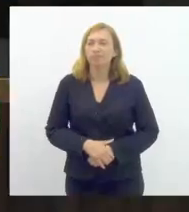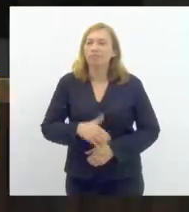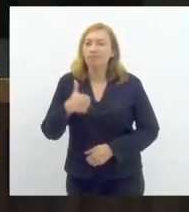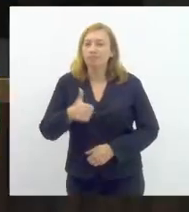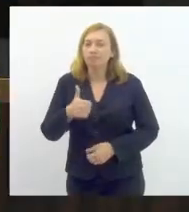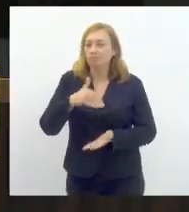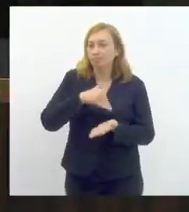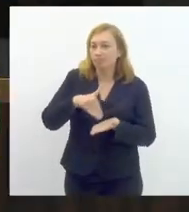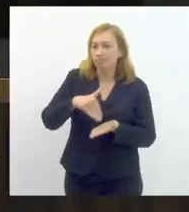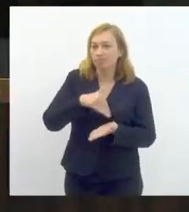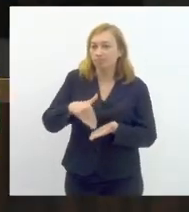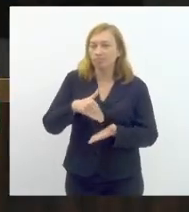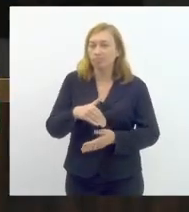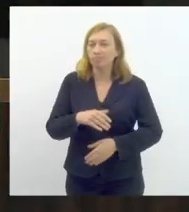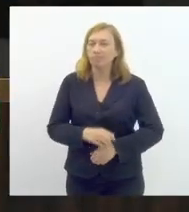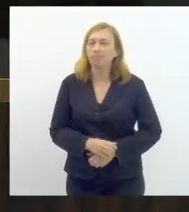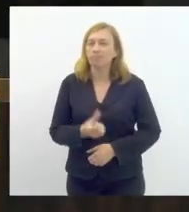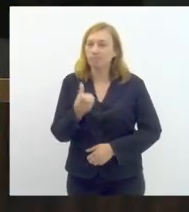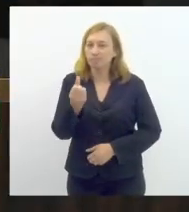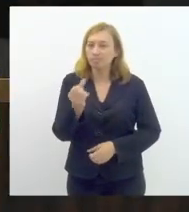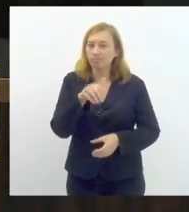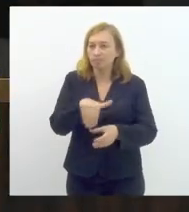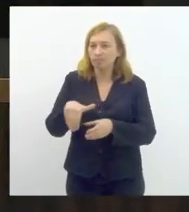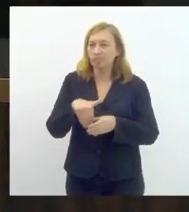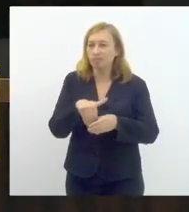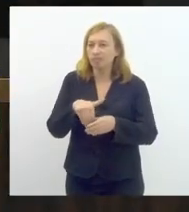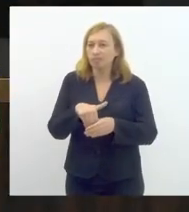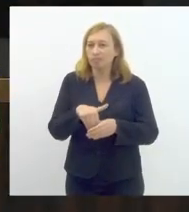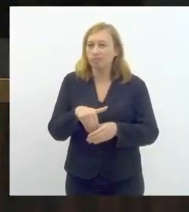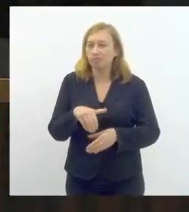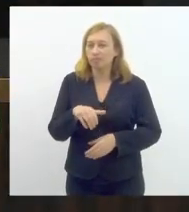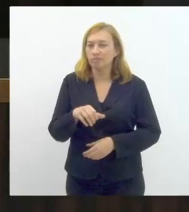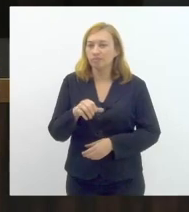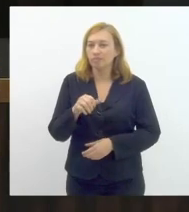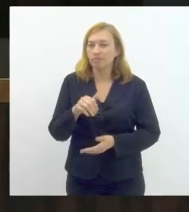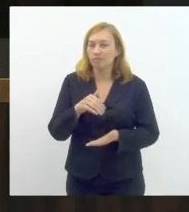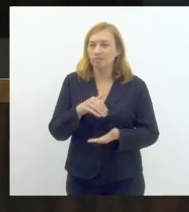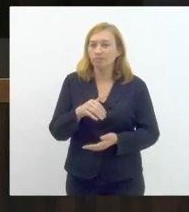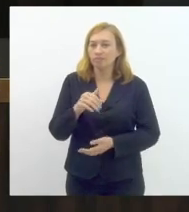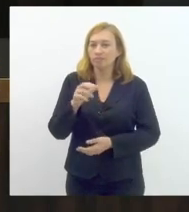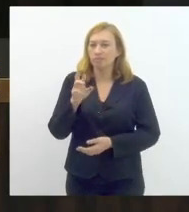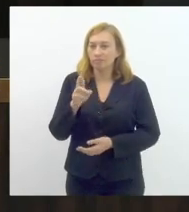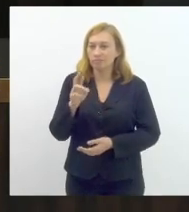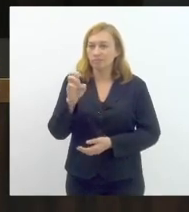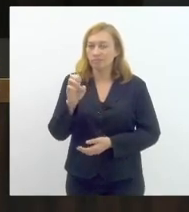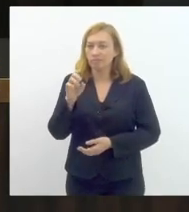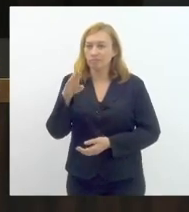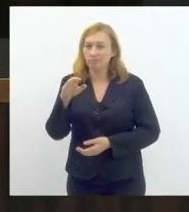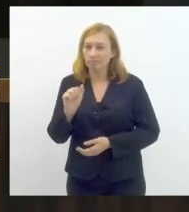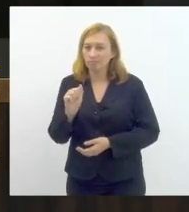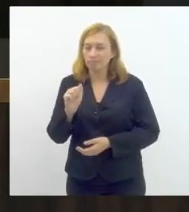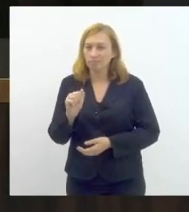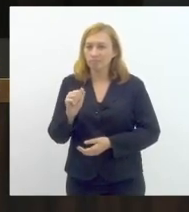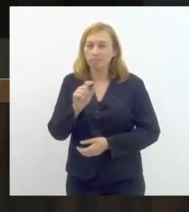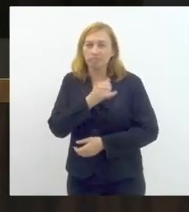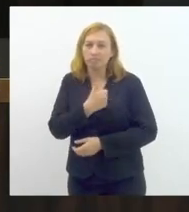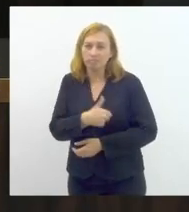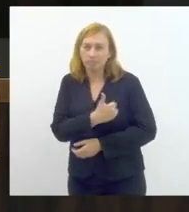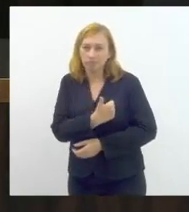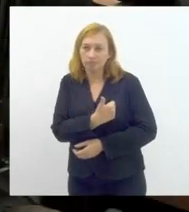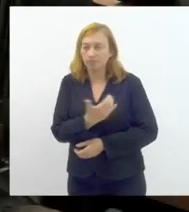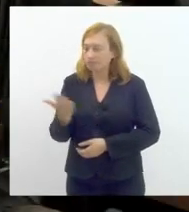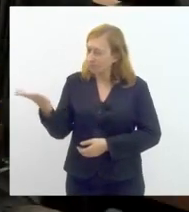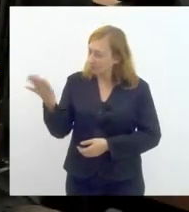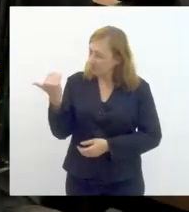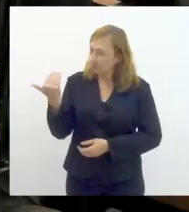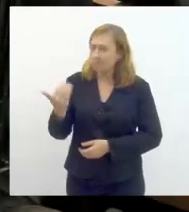Primeiro secretário, com 6 votos, é a secretária Rebeca Niceto, de São João de Meriti. Vem para